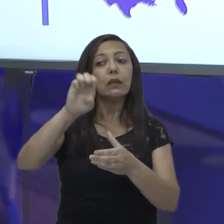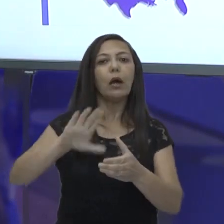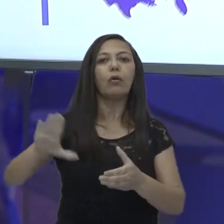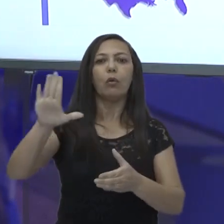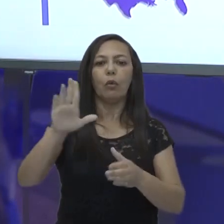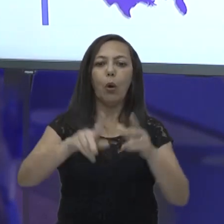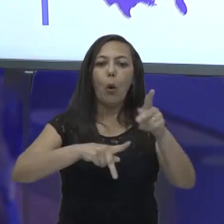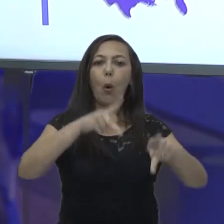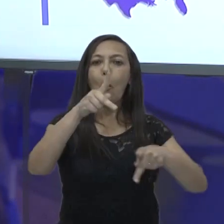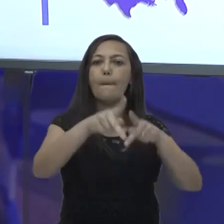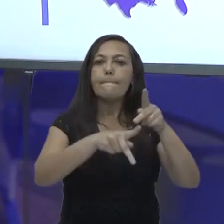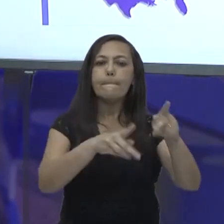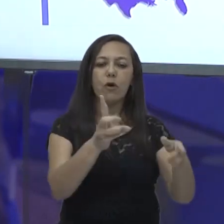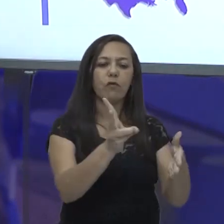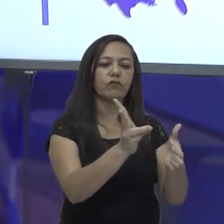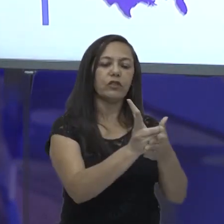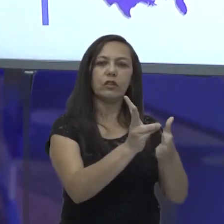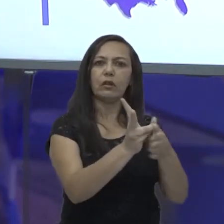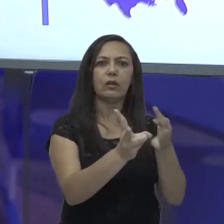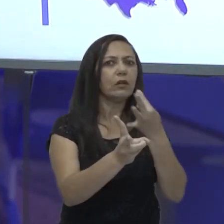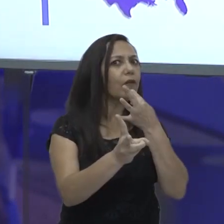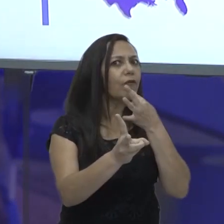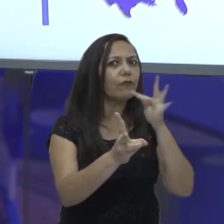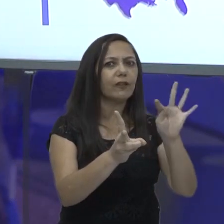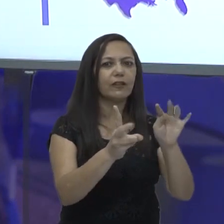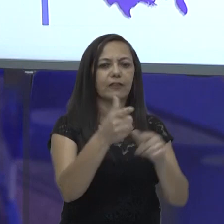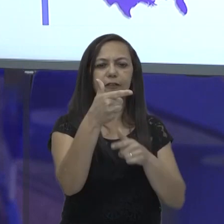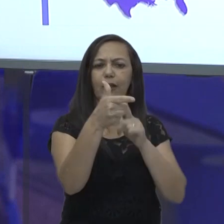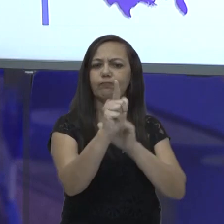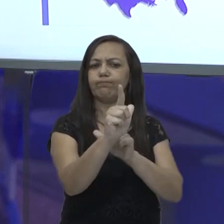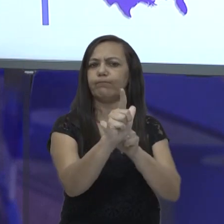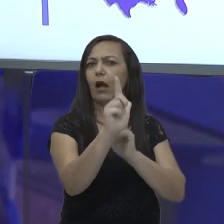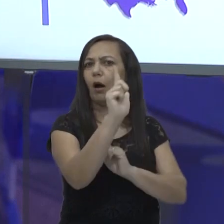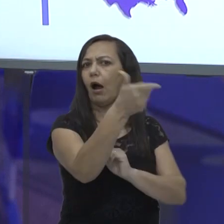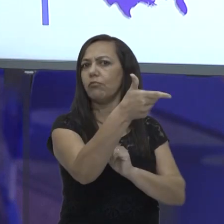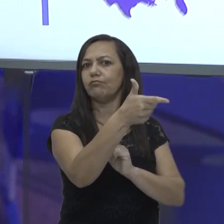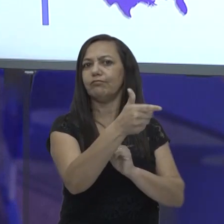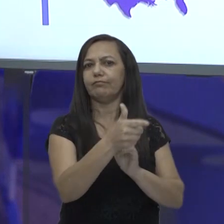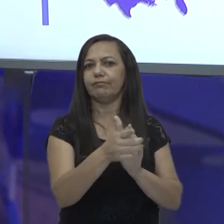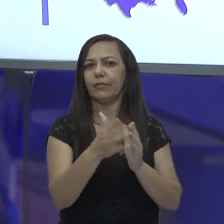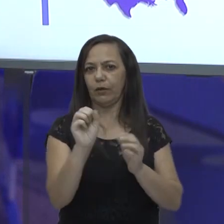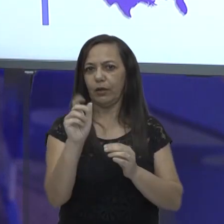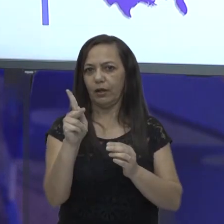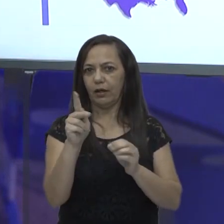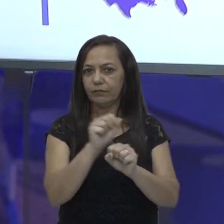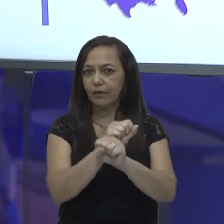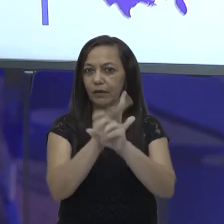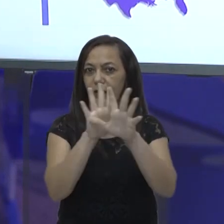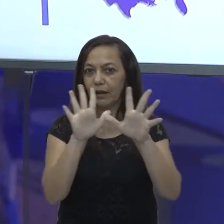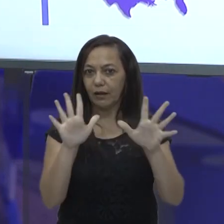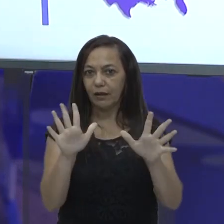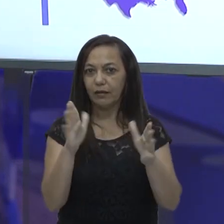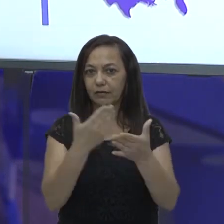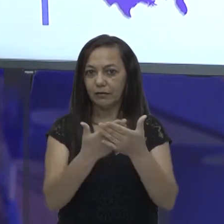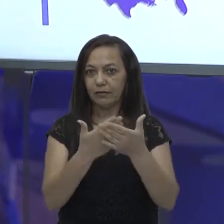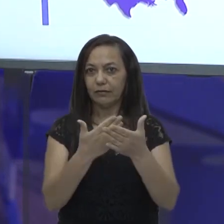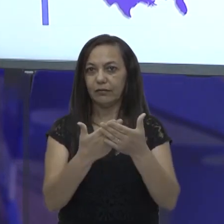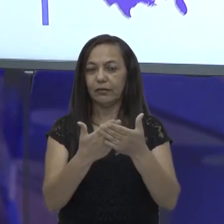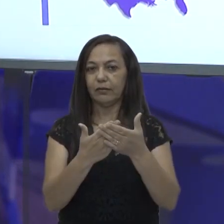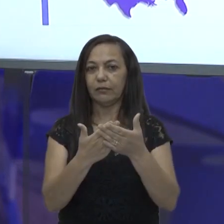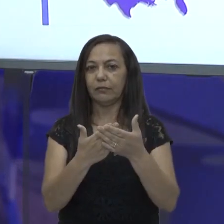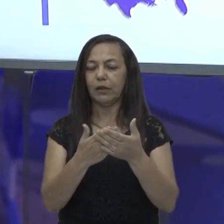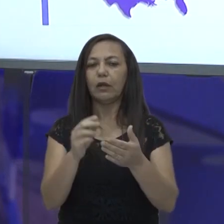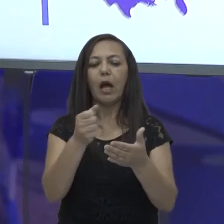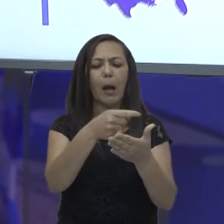não conheciam a arma de fogo e eles trazem para cá. Beleza assim? Tranquilo? Ficou bem clara essa revisão para você? Quando você